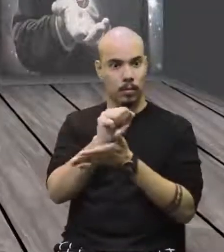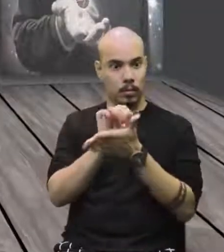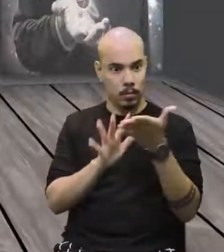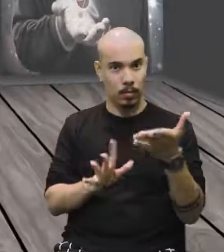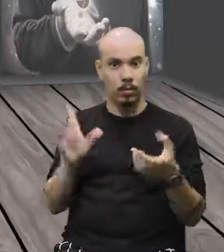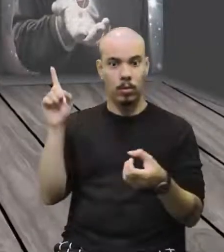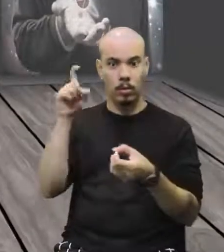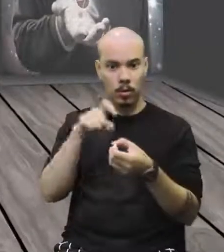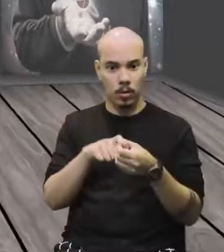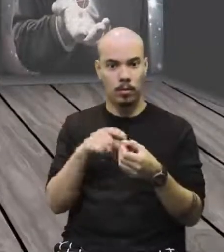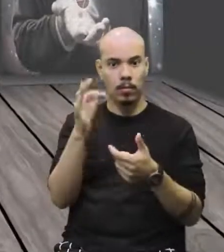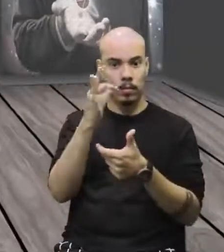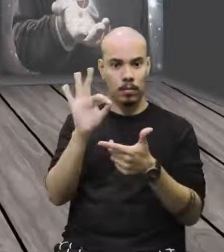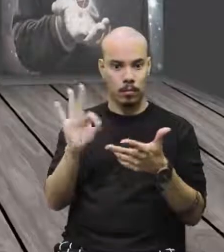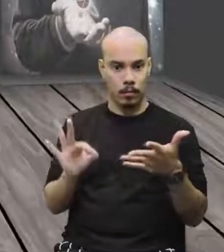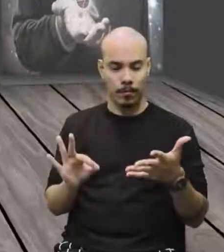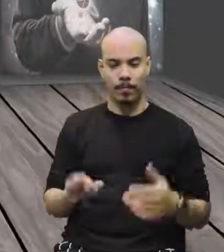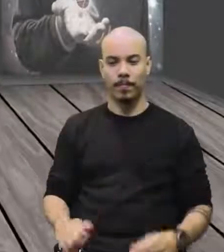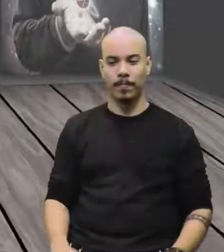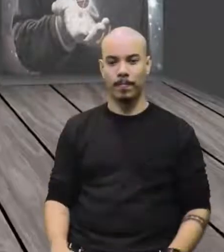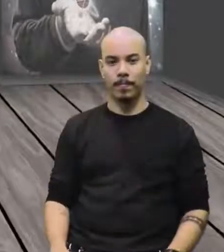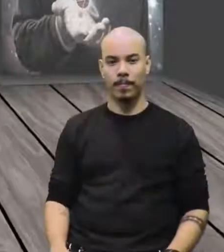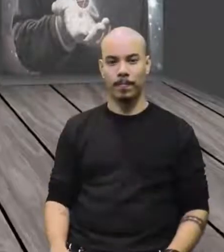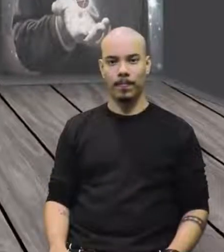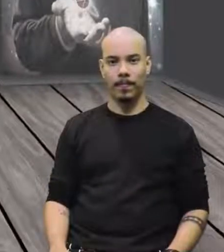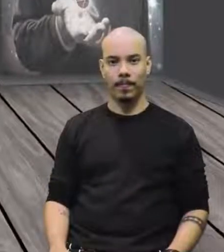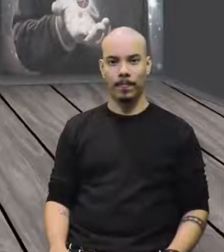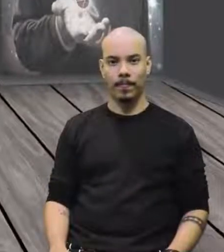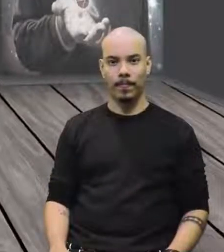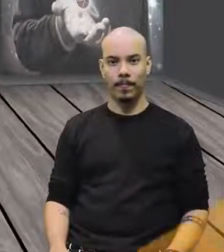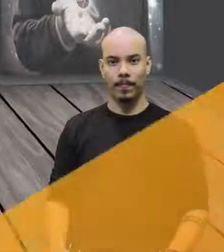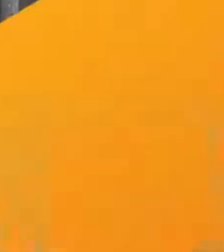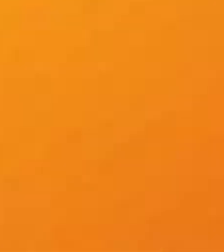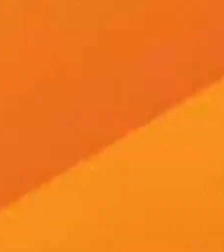nós voltamos com as correções. Daqui a pouco a gente volta.